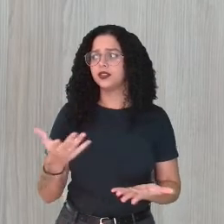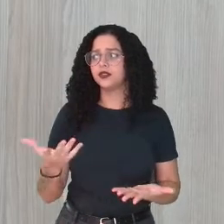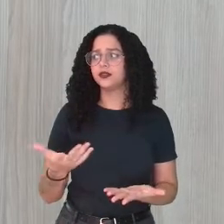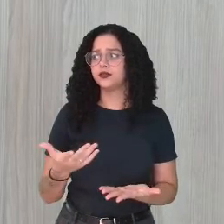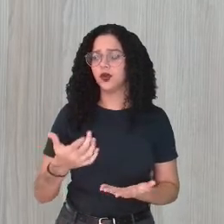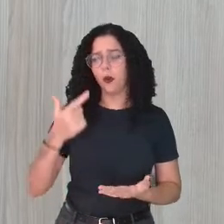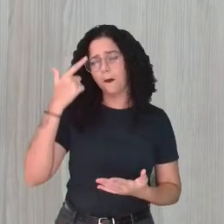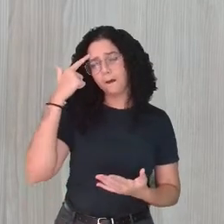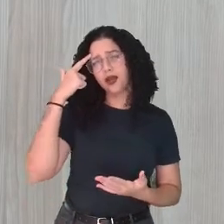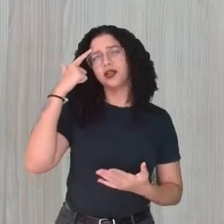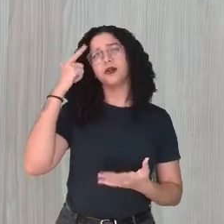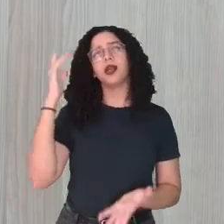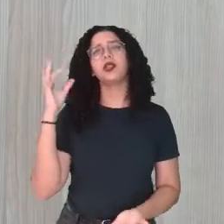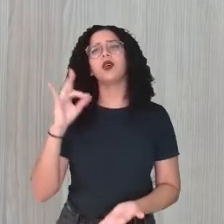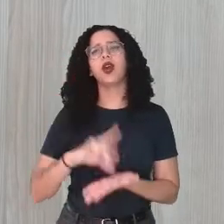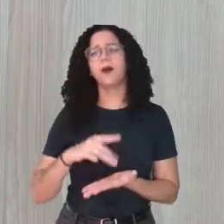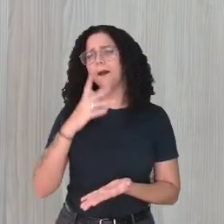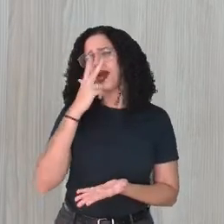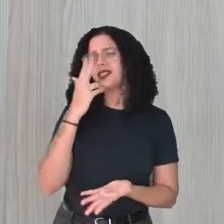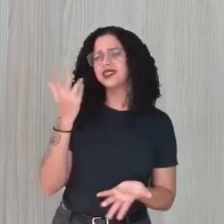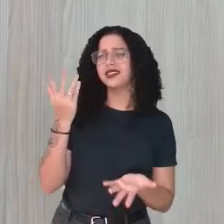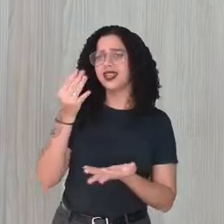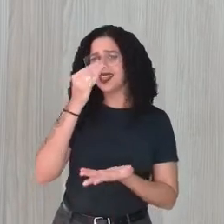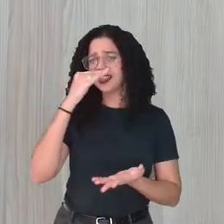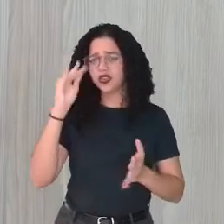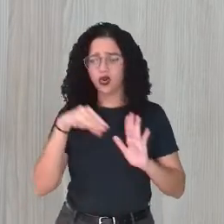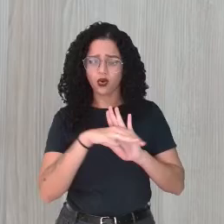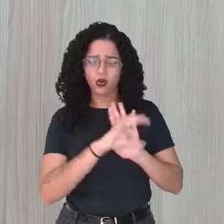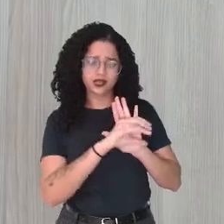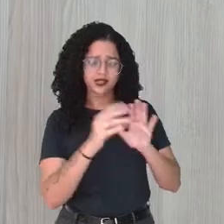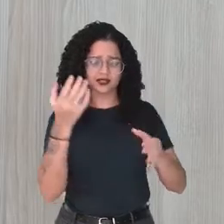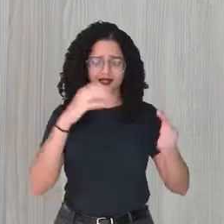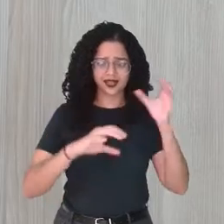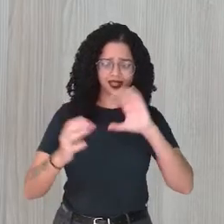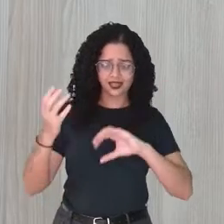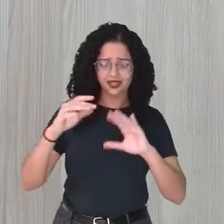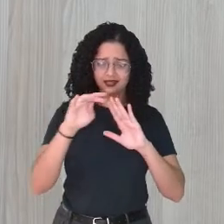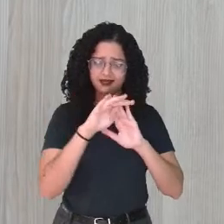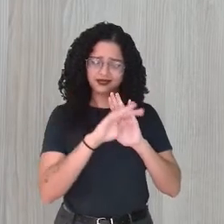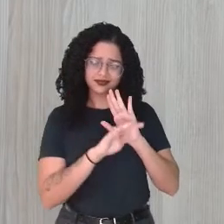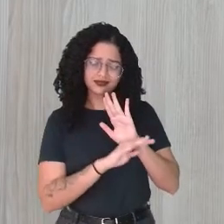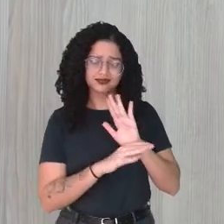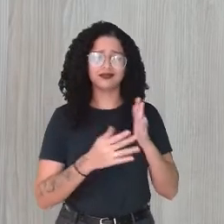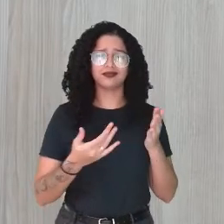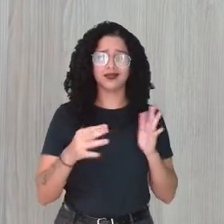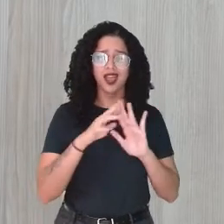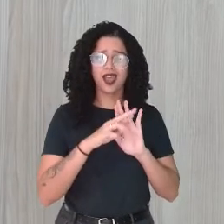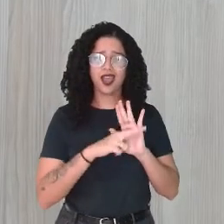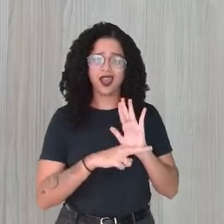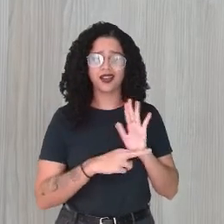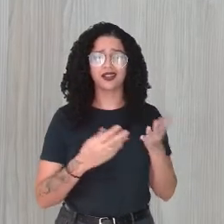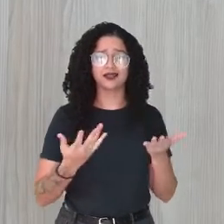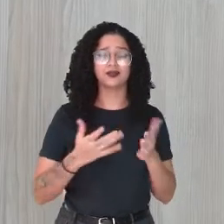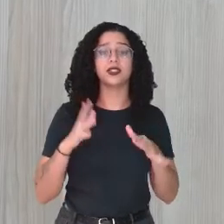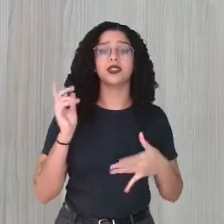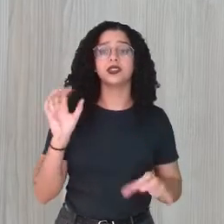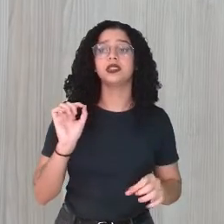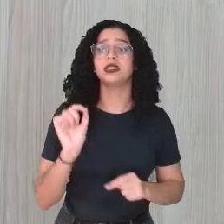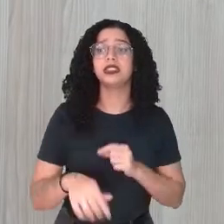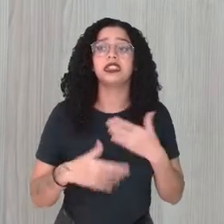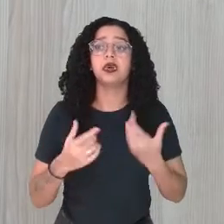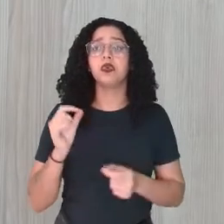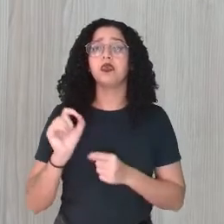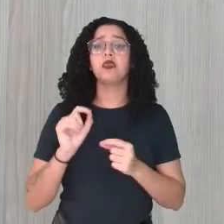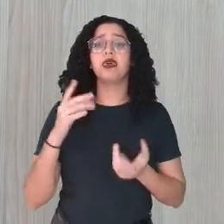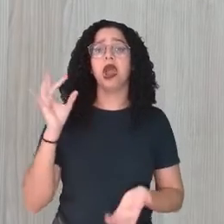um pensamento real, assim, ignora os conceitos científicos, normas, né? E o que ele realmente está trabalhando